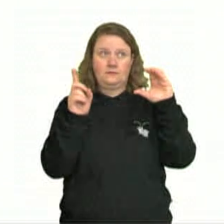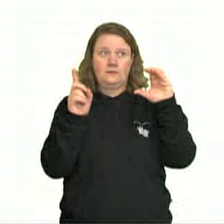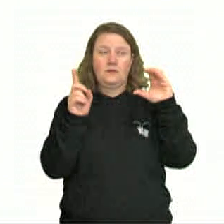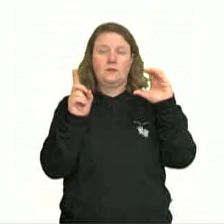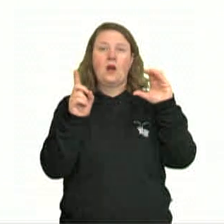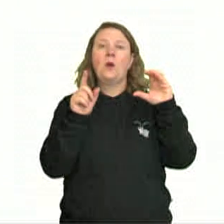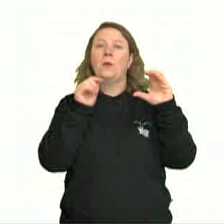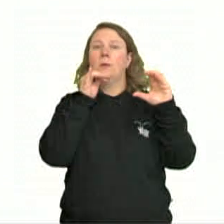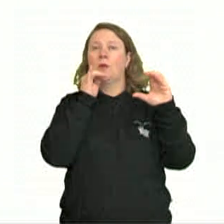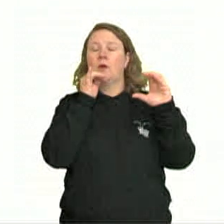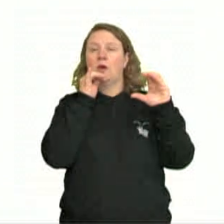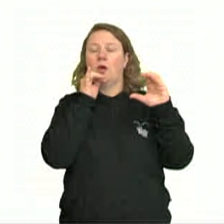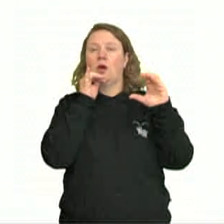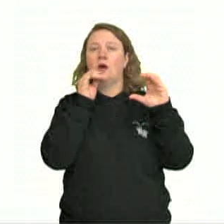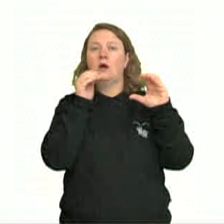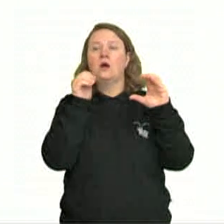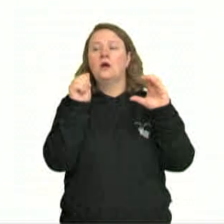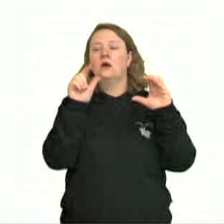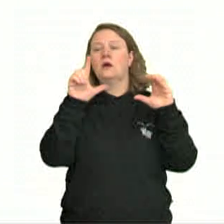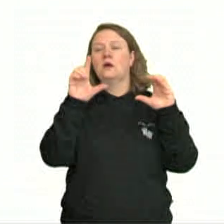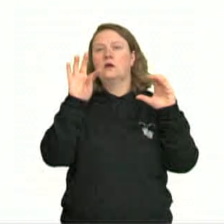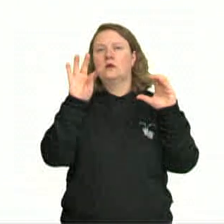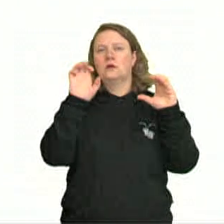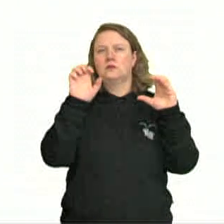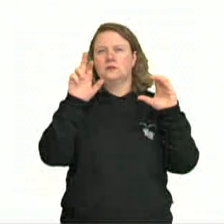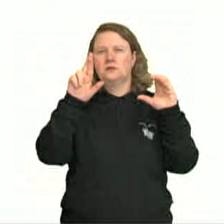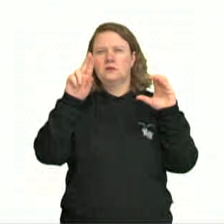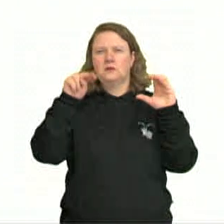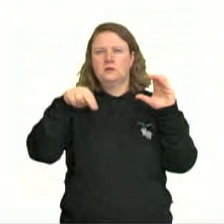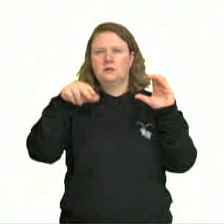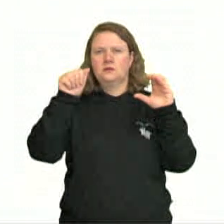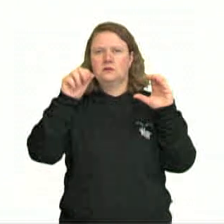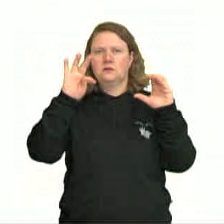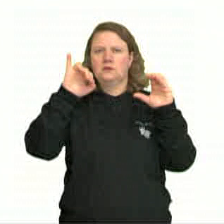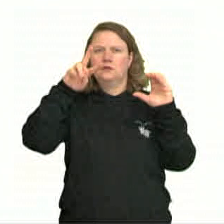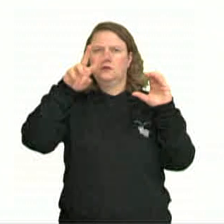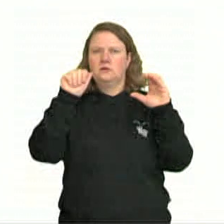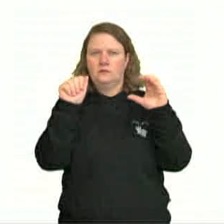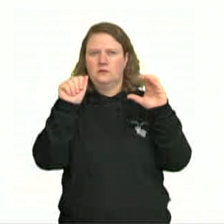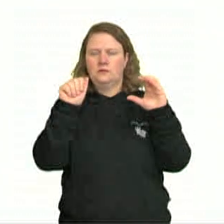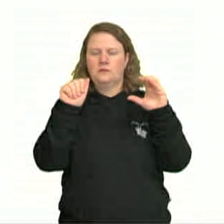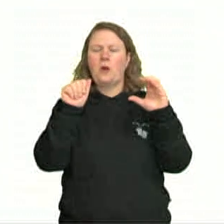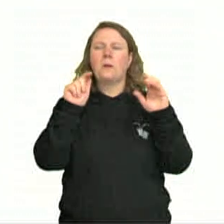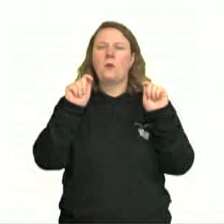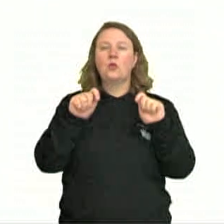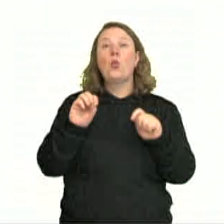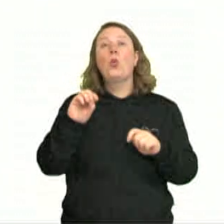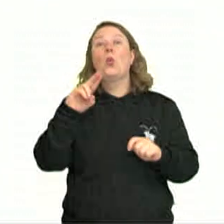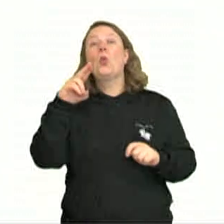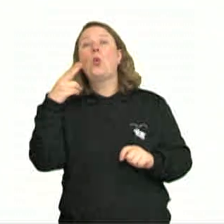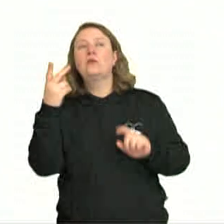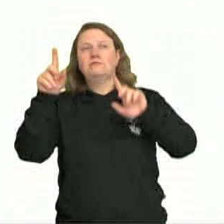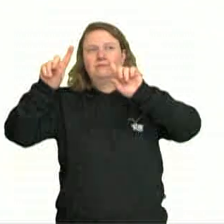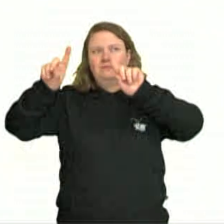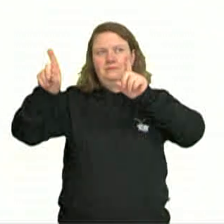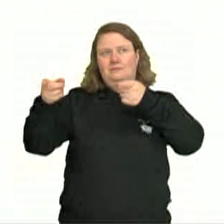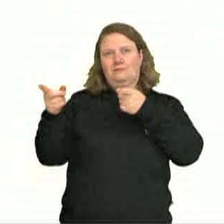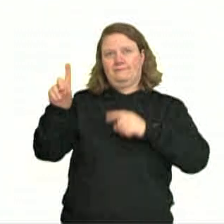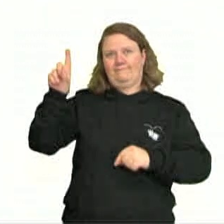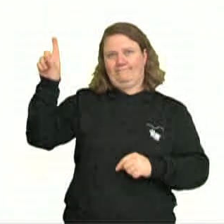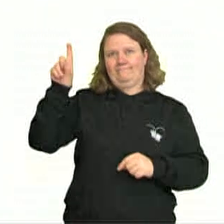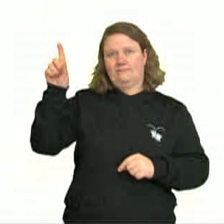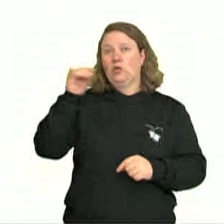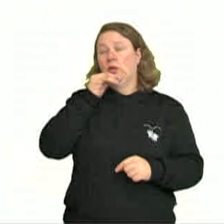né, expressam, como o próprio nome sugere, né, uma alternativa, uma alternância, né? Ou, seja,